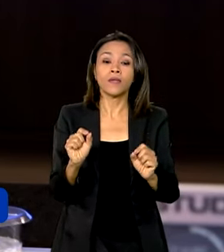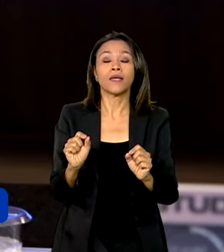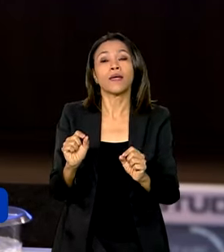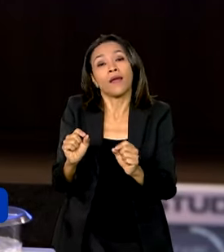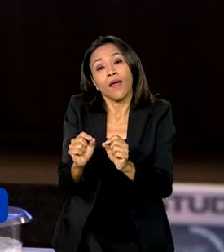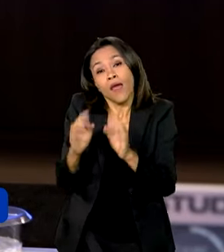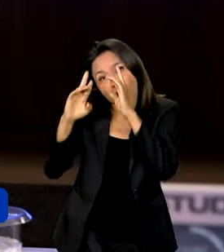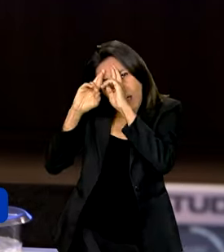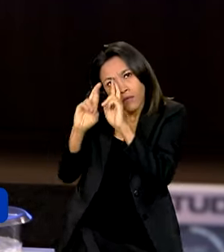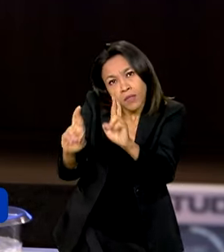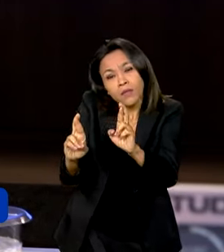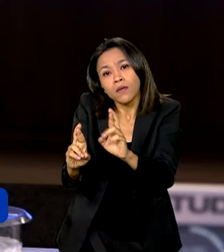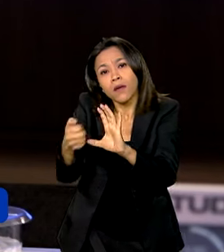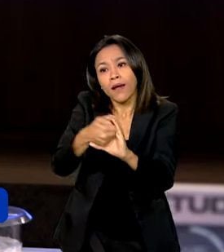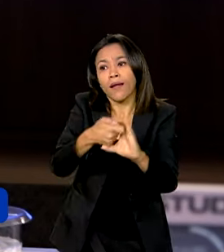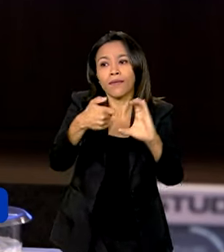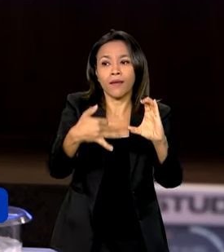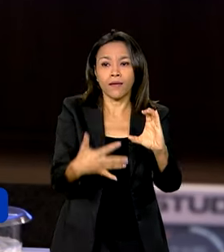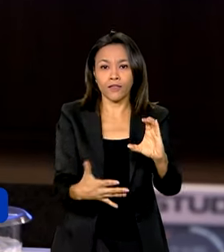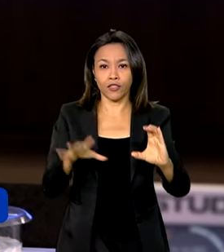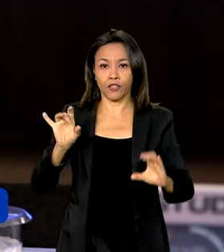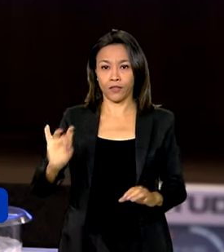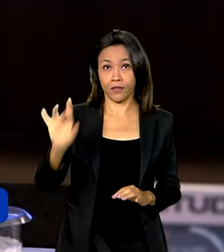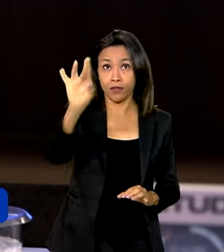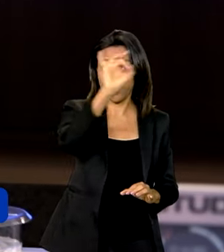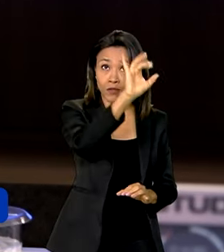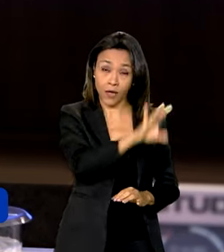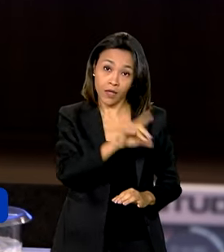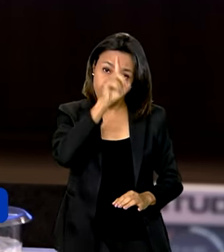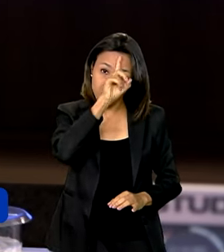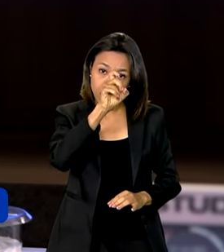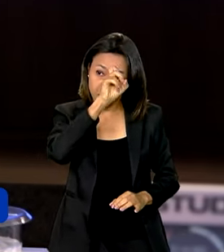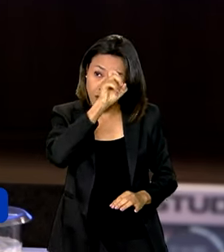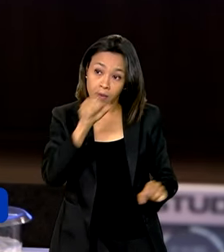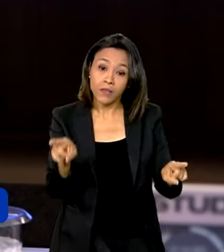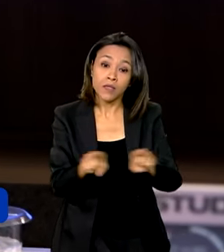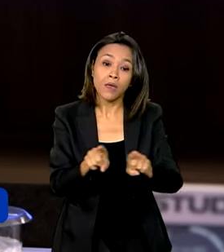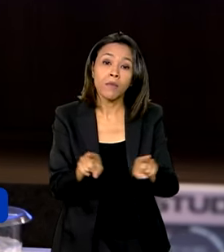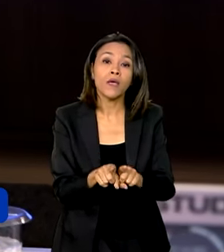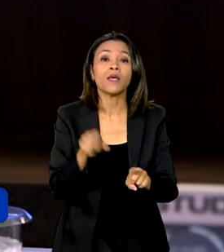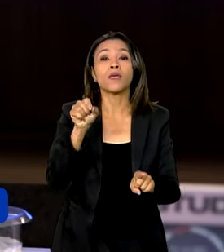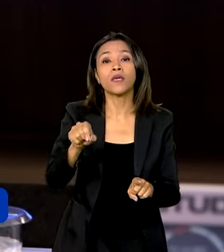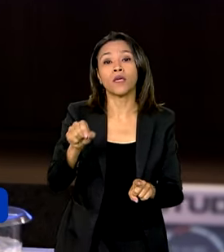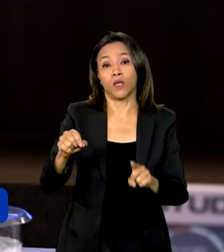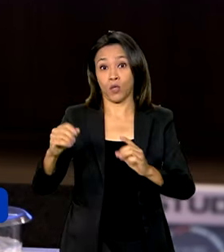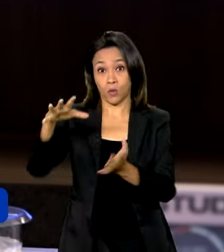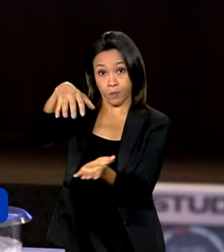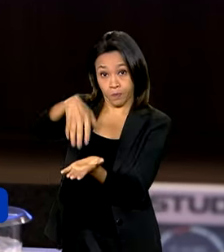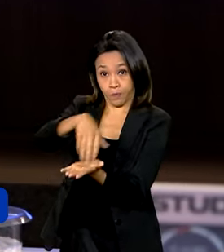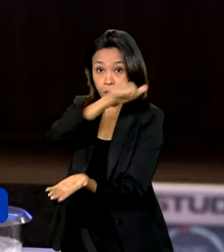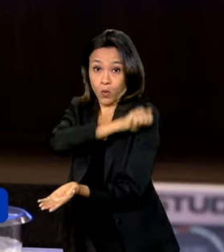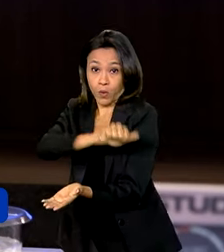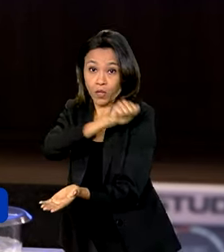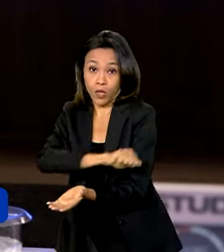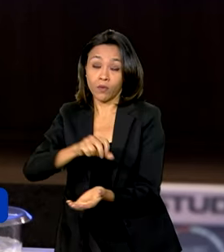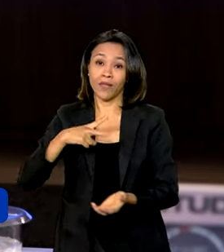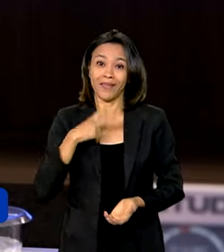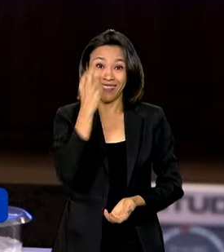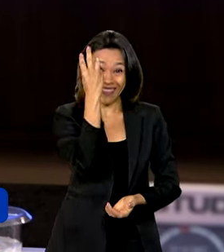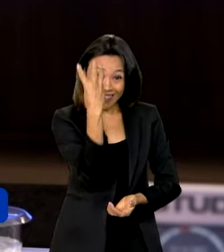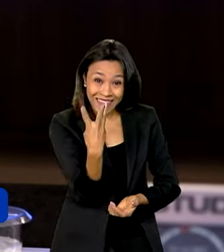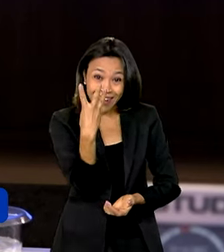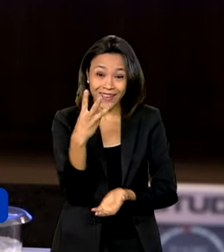cada Hospital avançar nesse atendimento dizer também que o Rio de Janeiro conta com três institutos